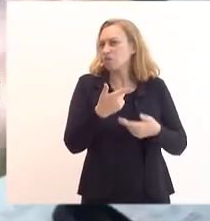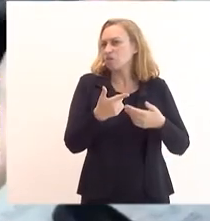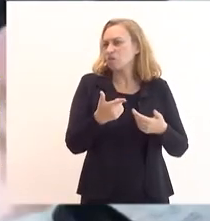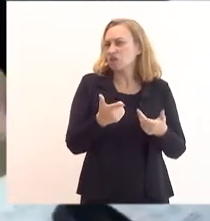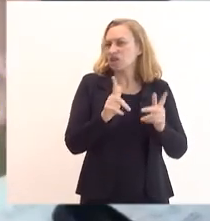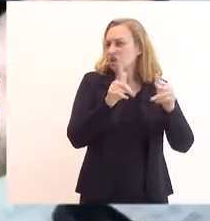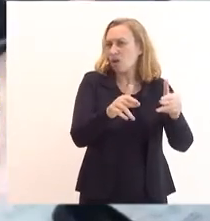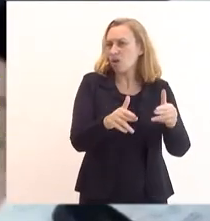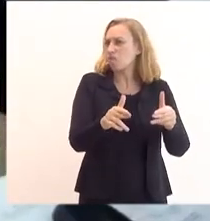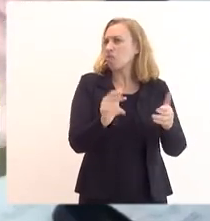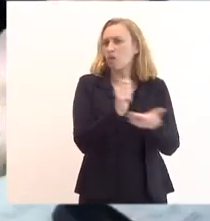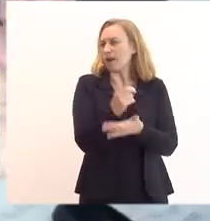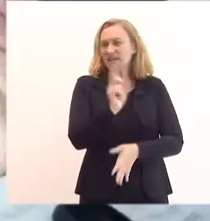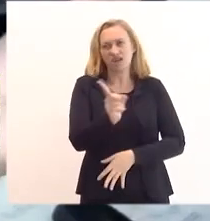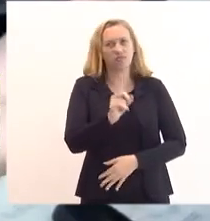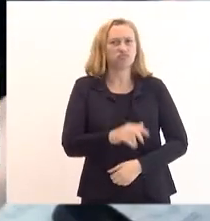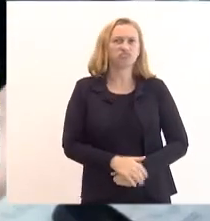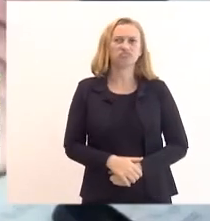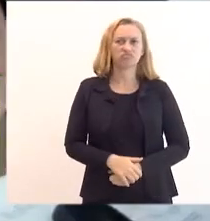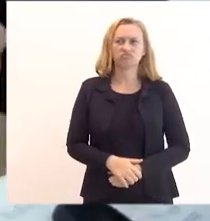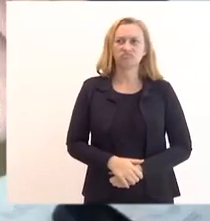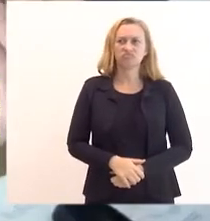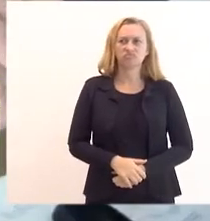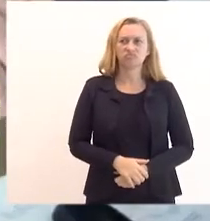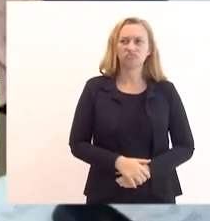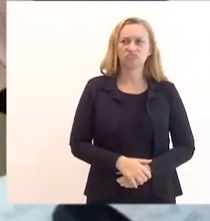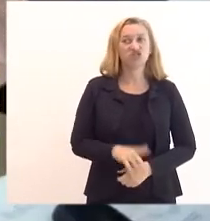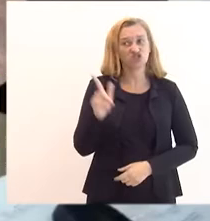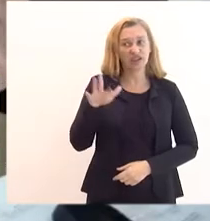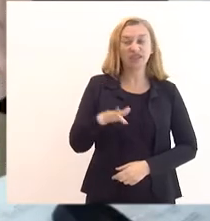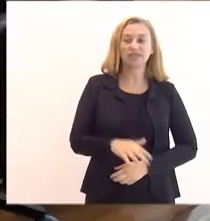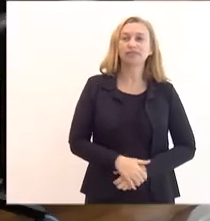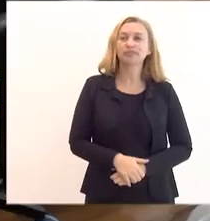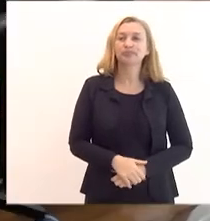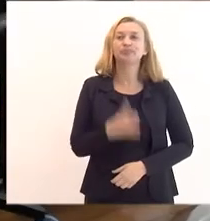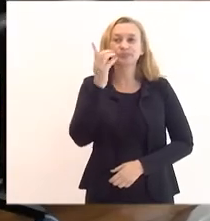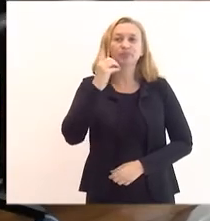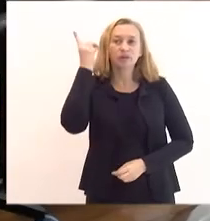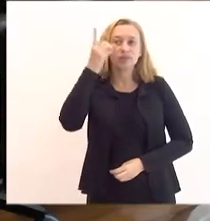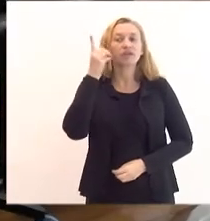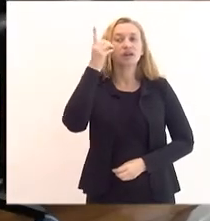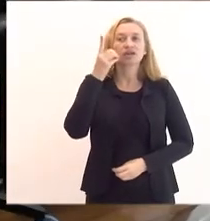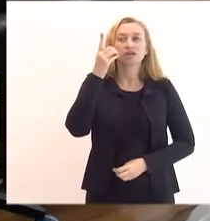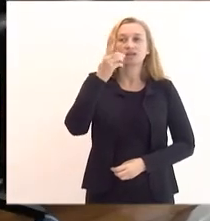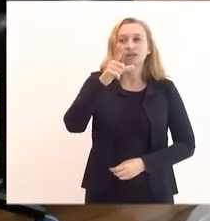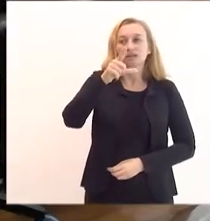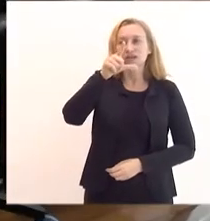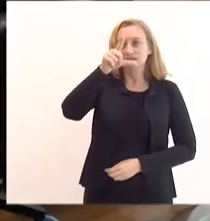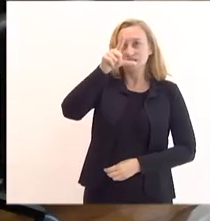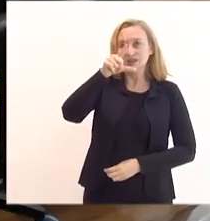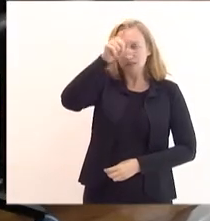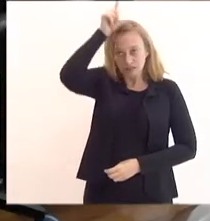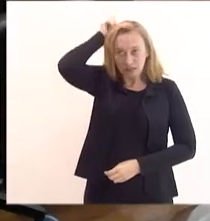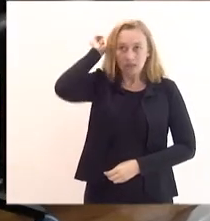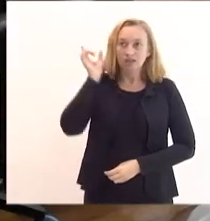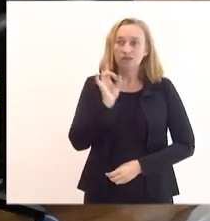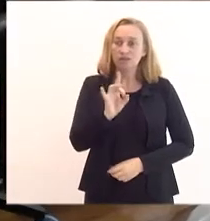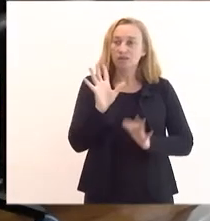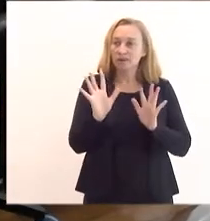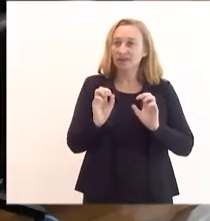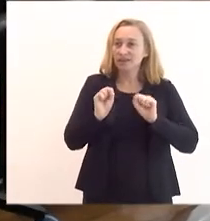um saldieno, uma dipirona, uma coisa assim, não é o caso. Deputado Luiz Paulo. Só para esclarecer, deputada